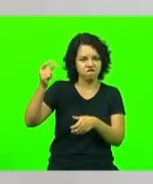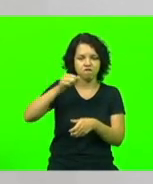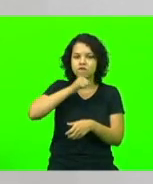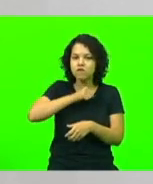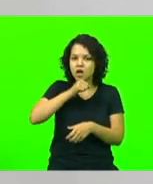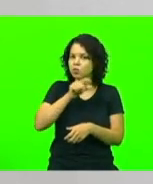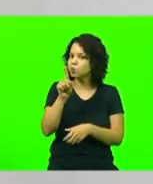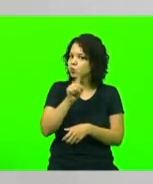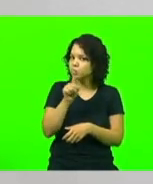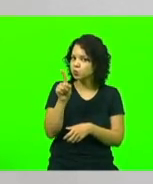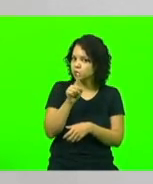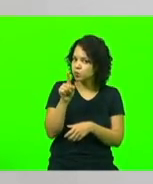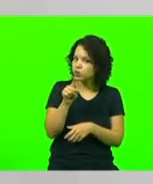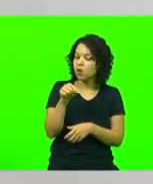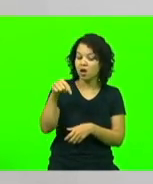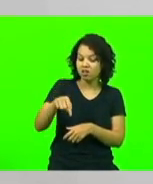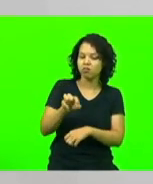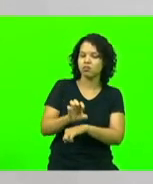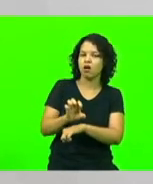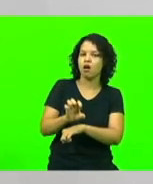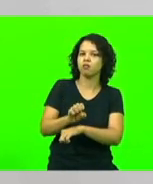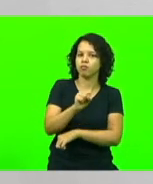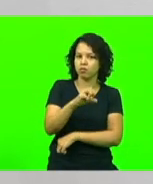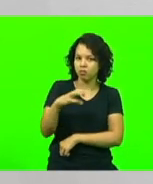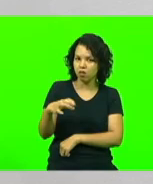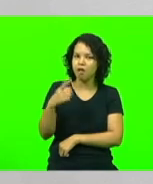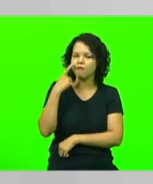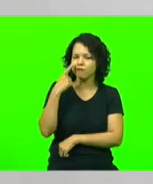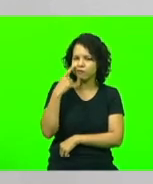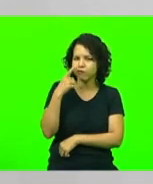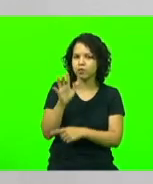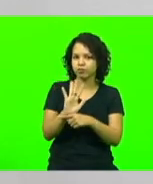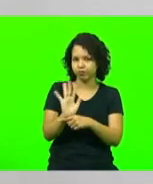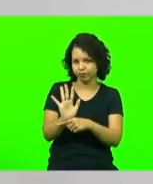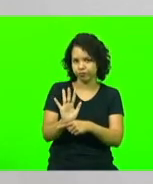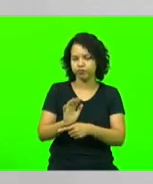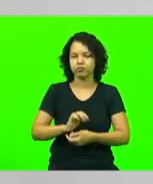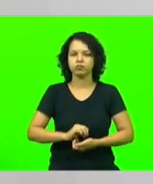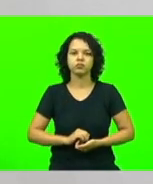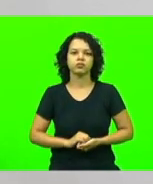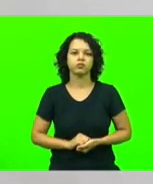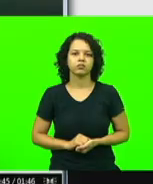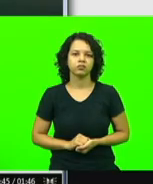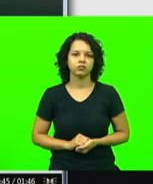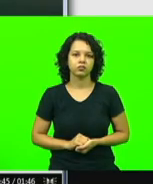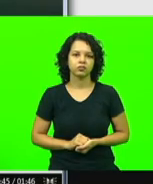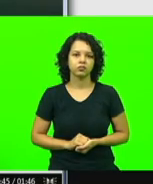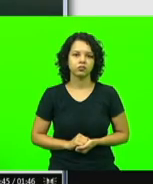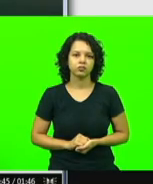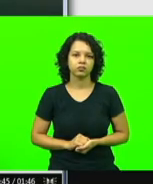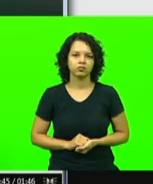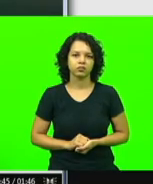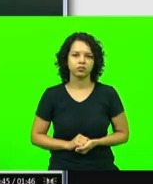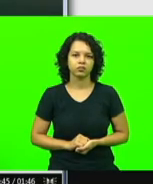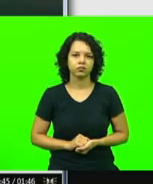de todo o Brasil, é coisa do Estado de Santa Catarina. Vamos dar uma assistidinha ali nesse vídeo ali.